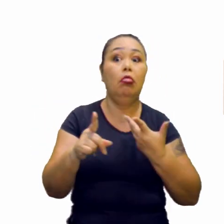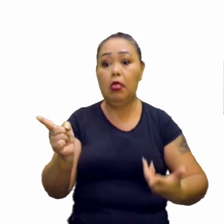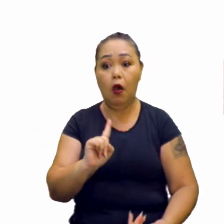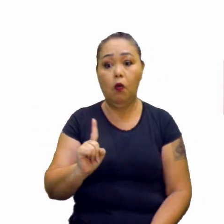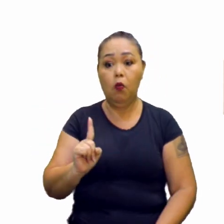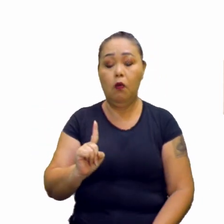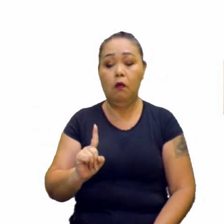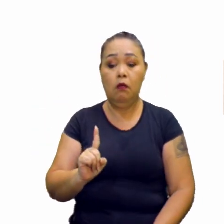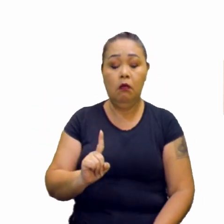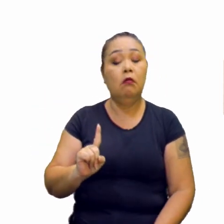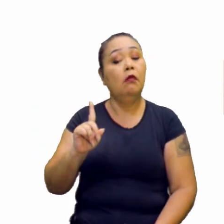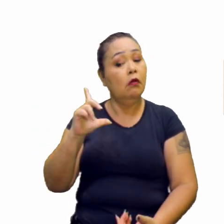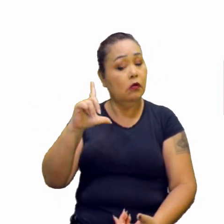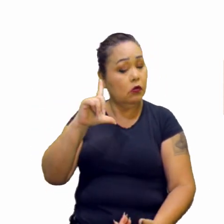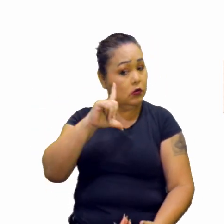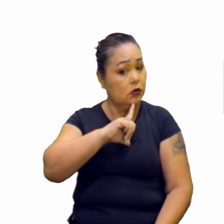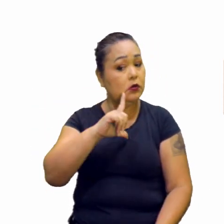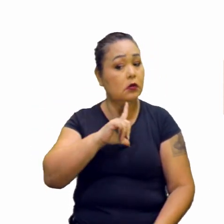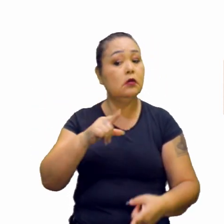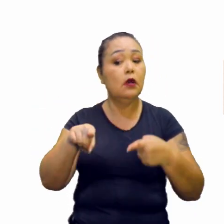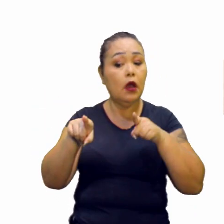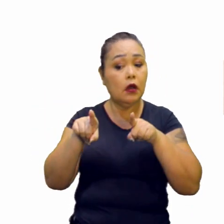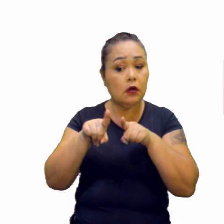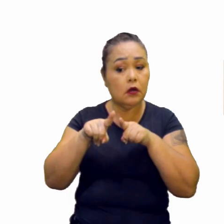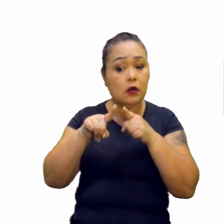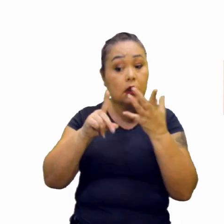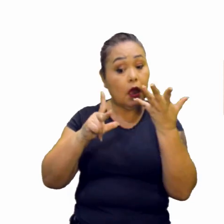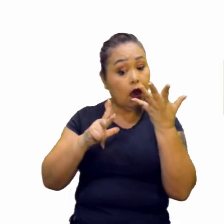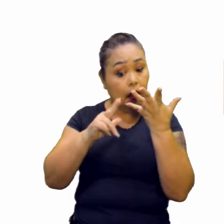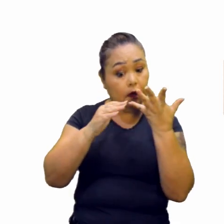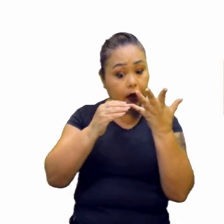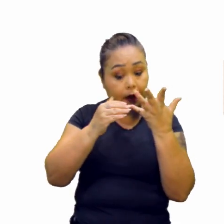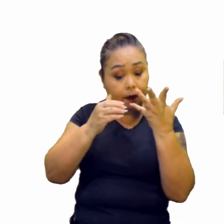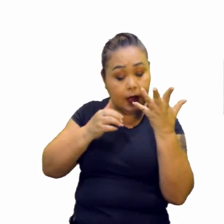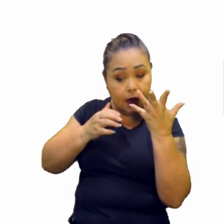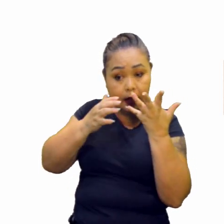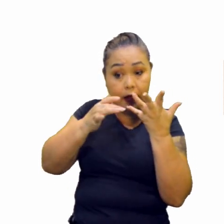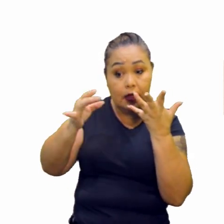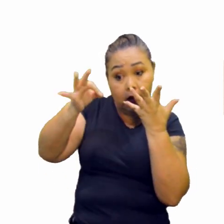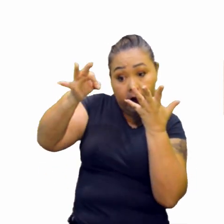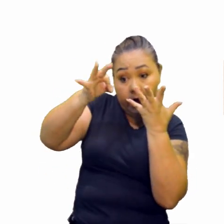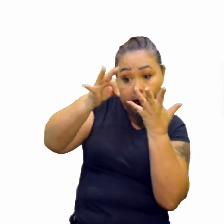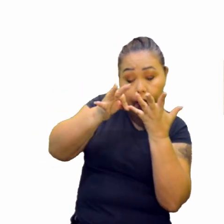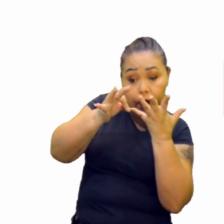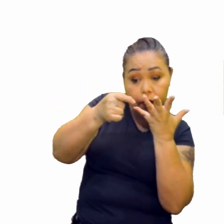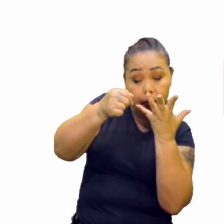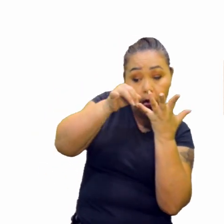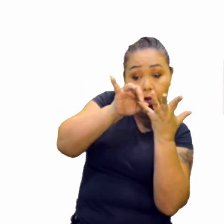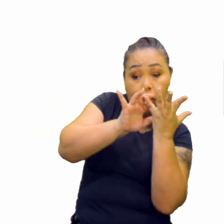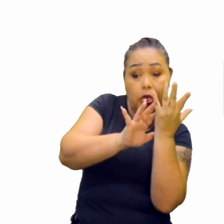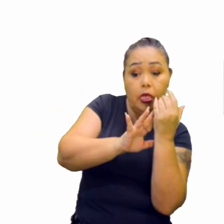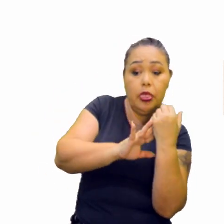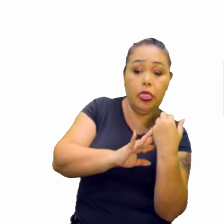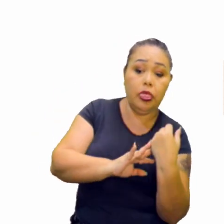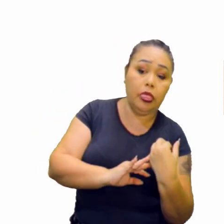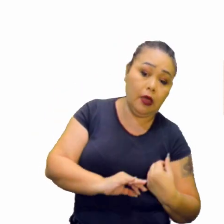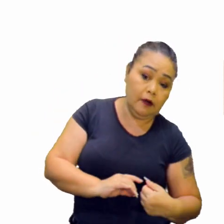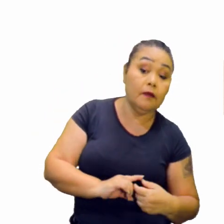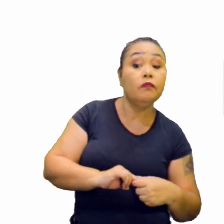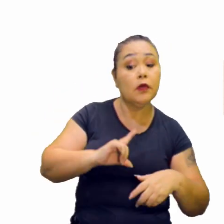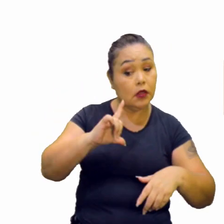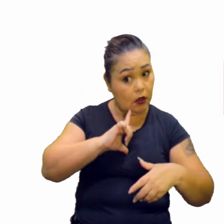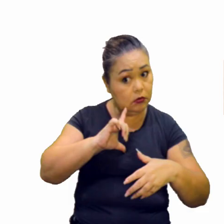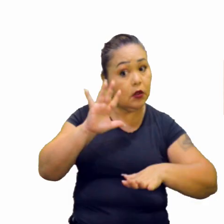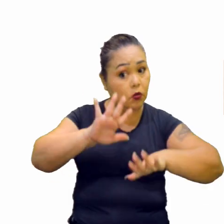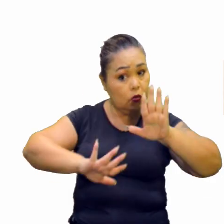uma abertura que pode proporcionar aí um ataque, uma infecção, e aí tem todo um processo. Nós ainda não